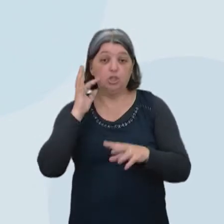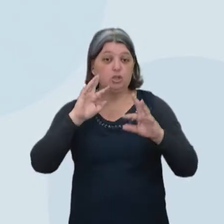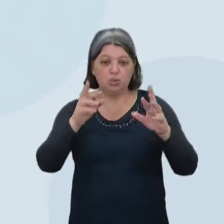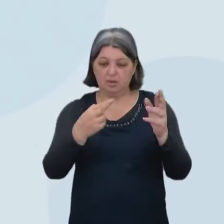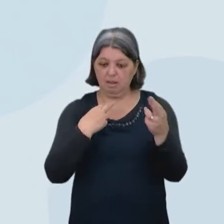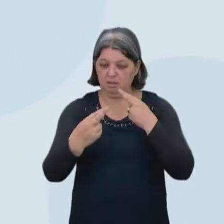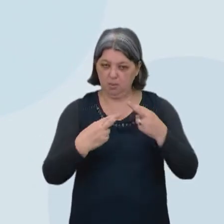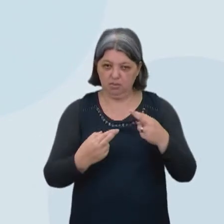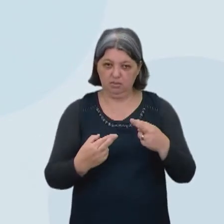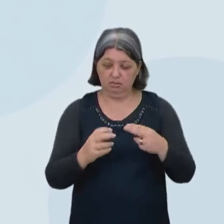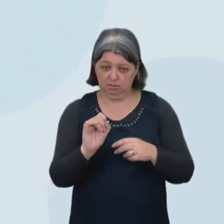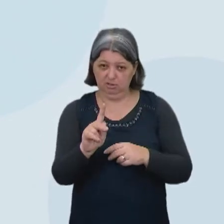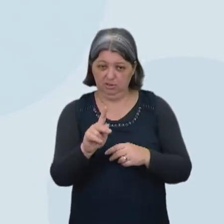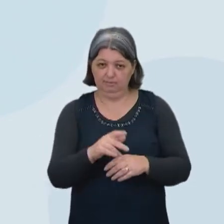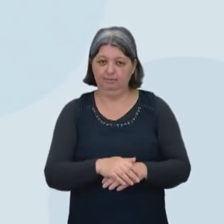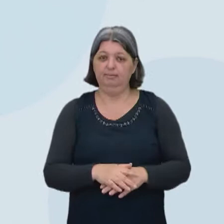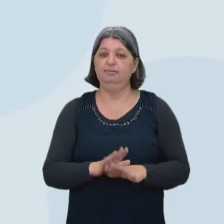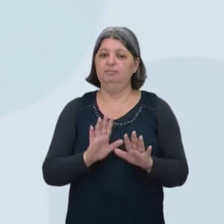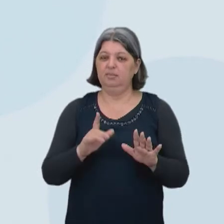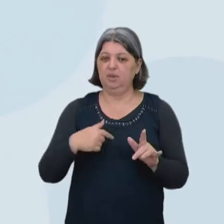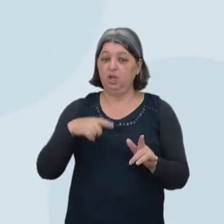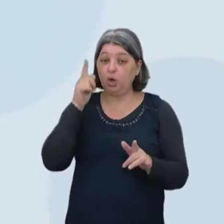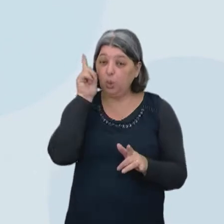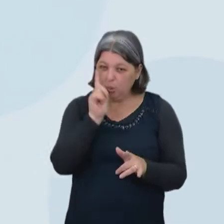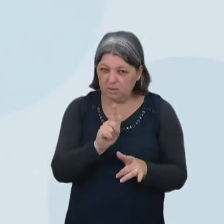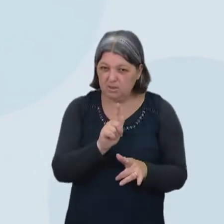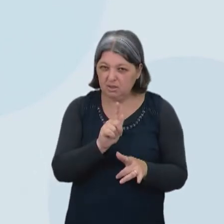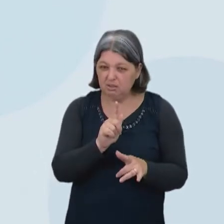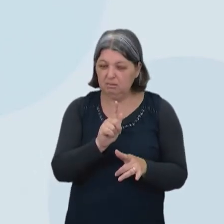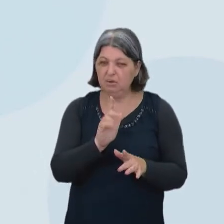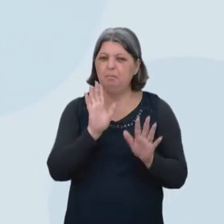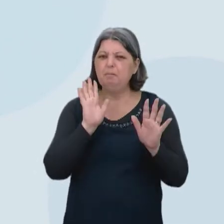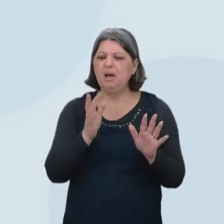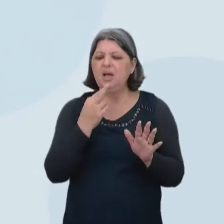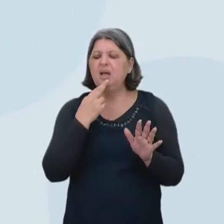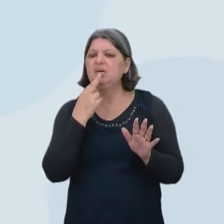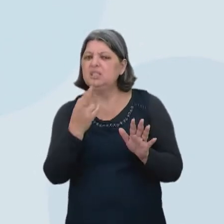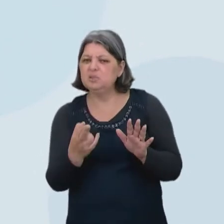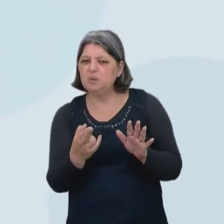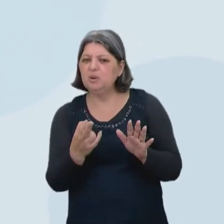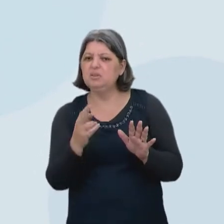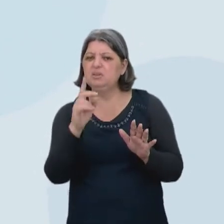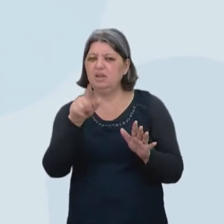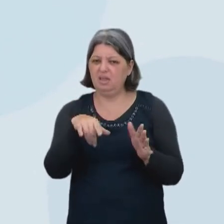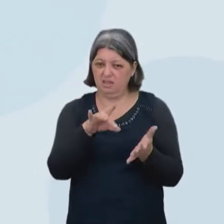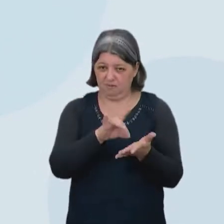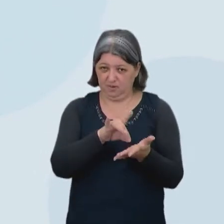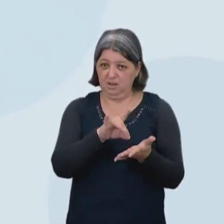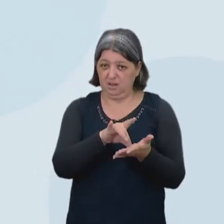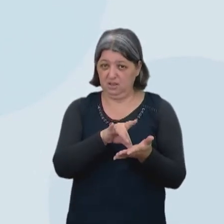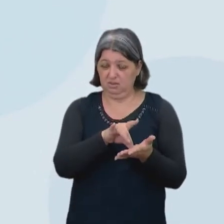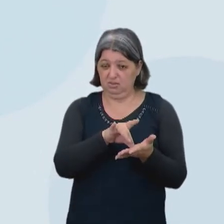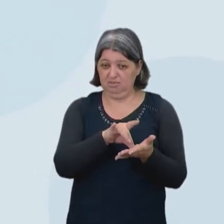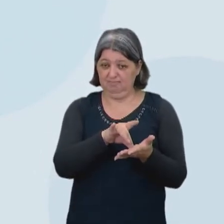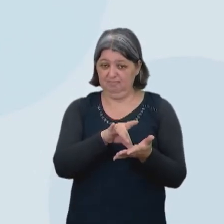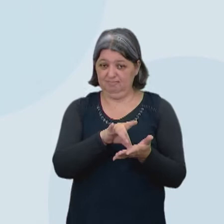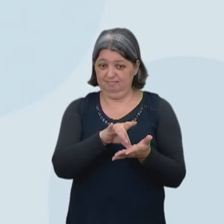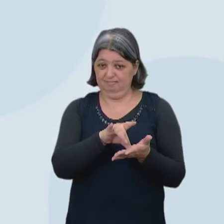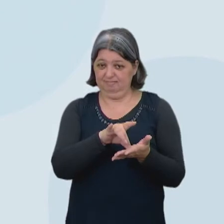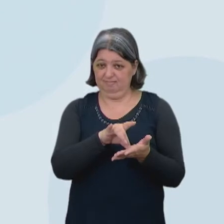Beleza, tá? Então, legal, você conseguiu ouvir todo mundo. As respostas que elas deram realmente,